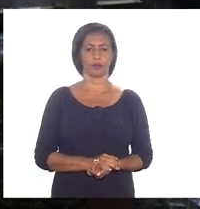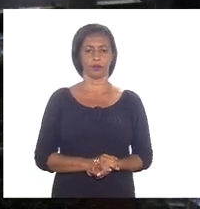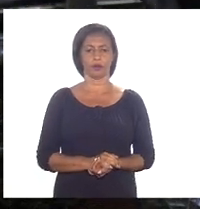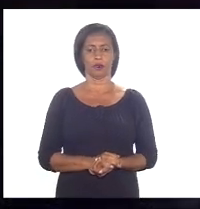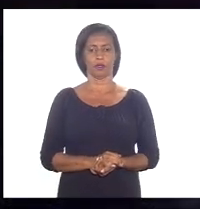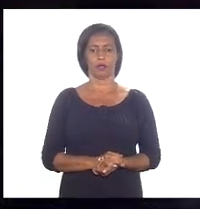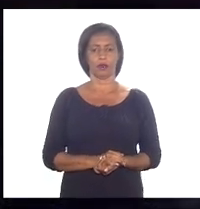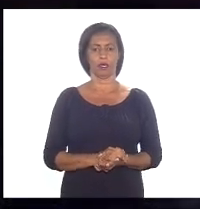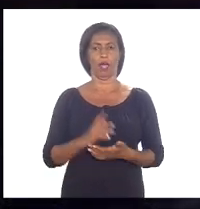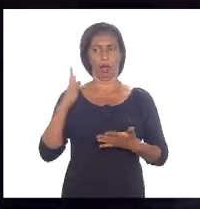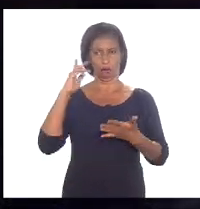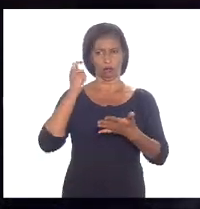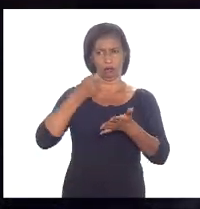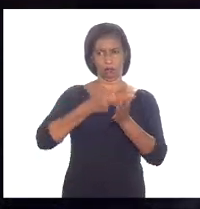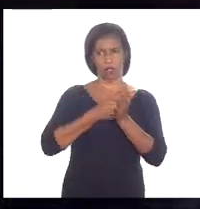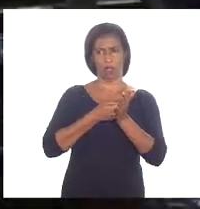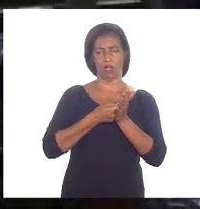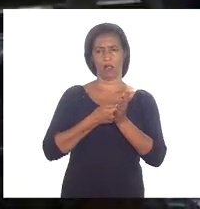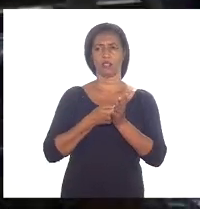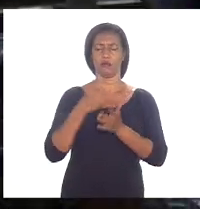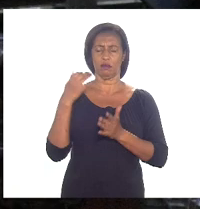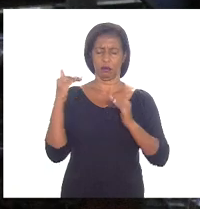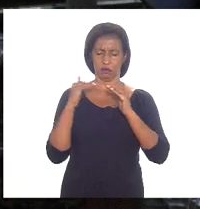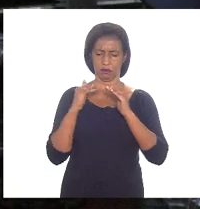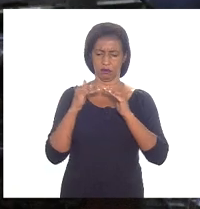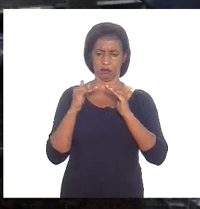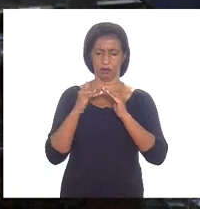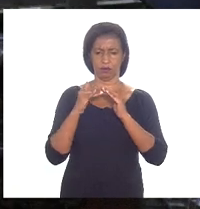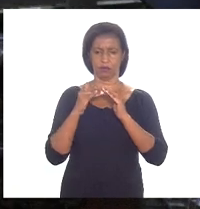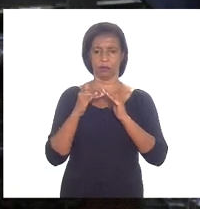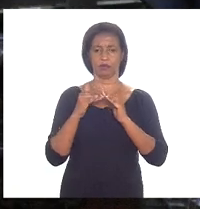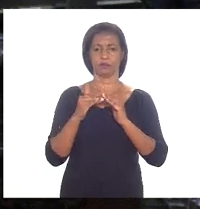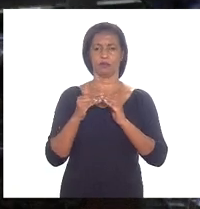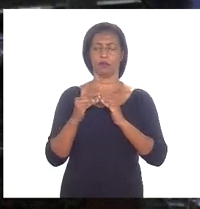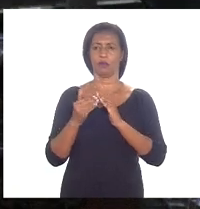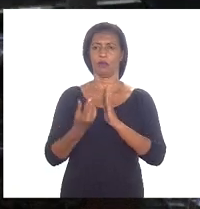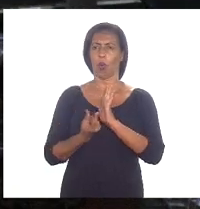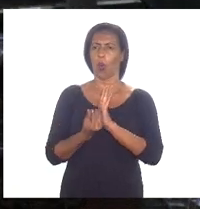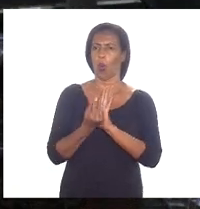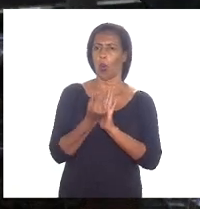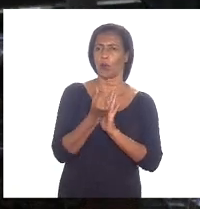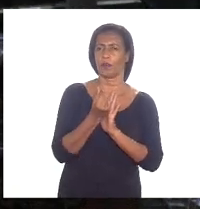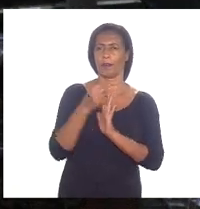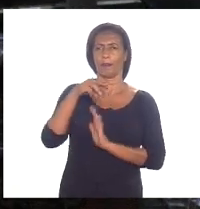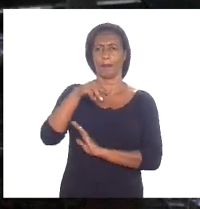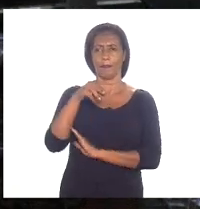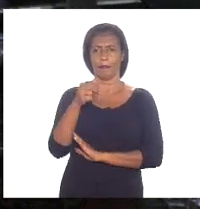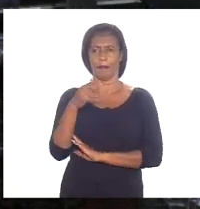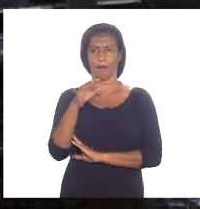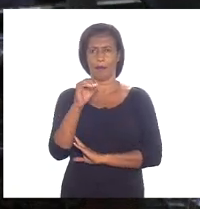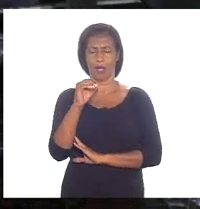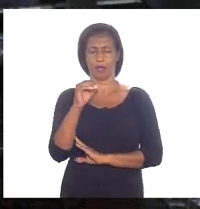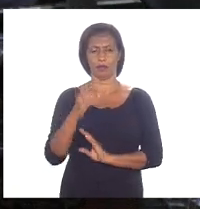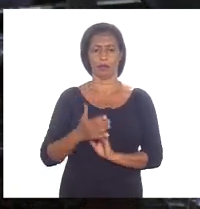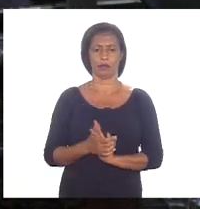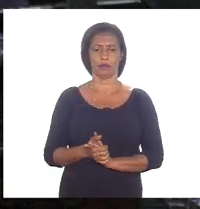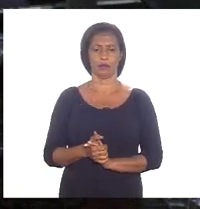Parecer favorável. Pela Comissão de Orçamento, deputado Márcio Canella.